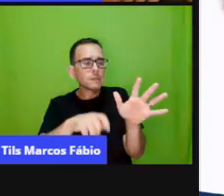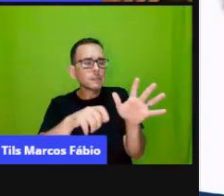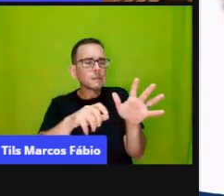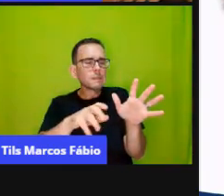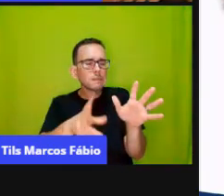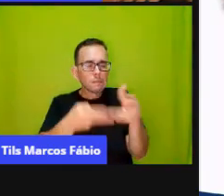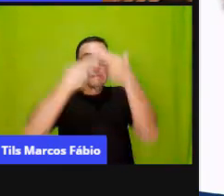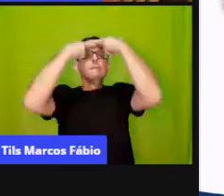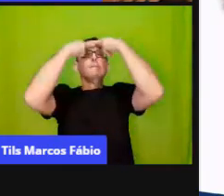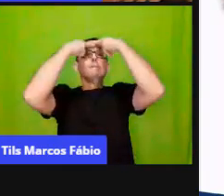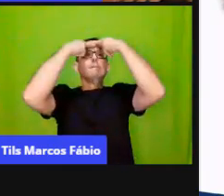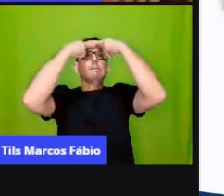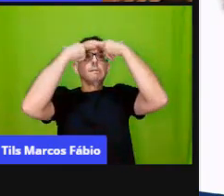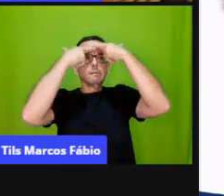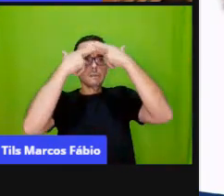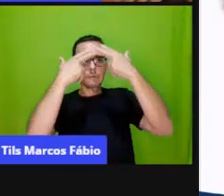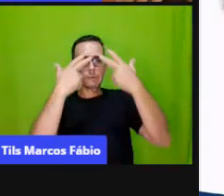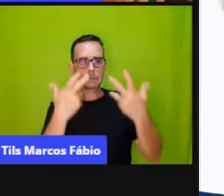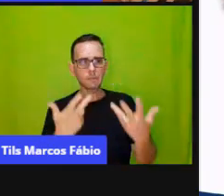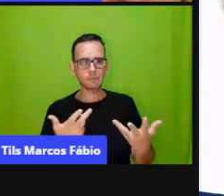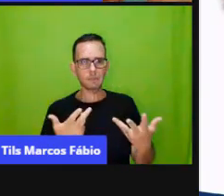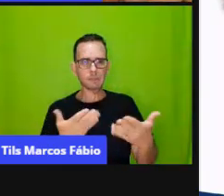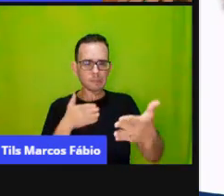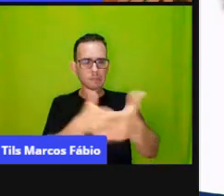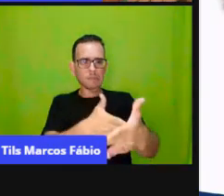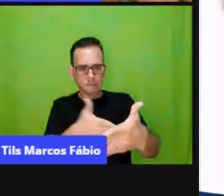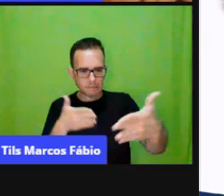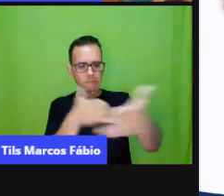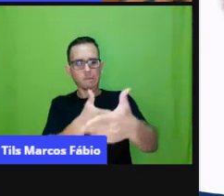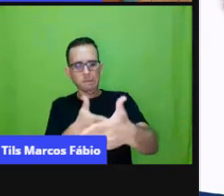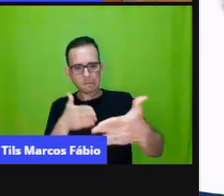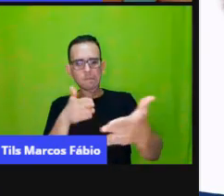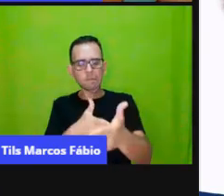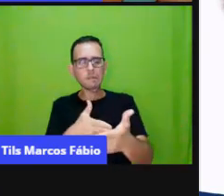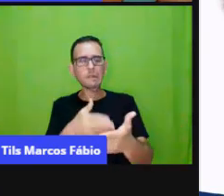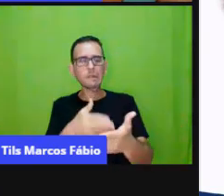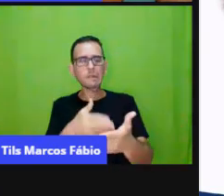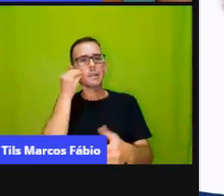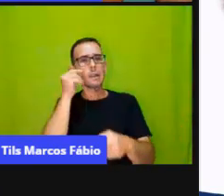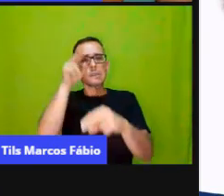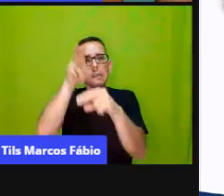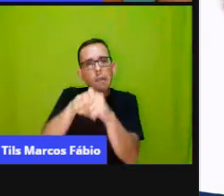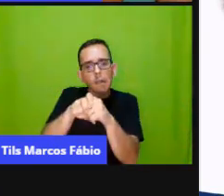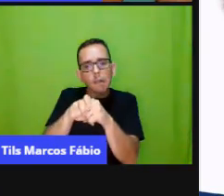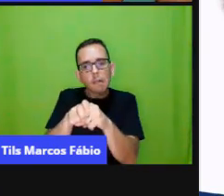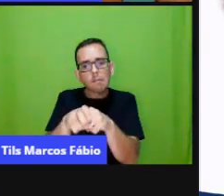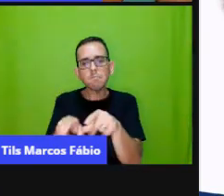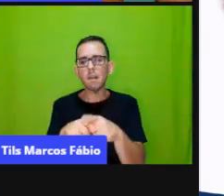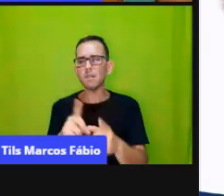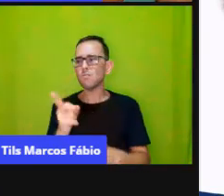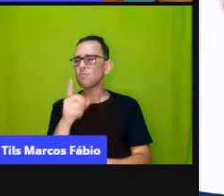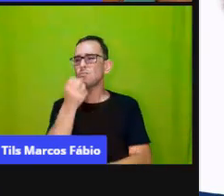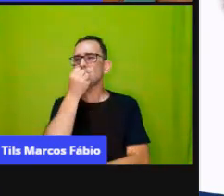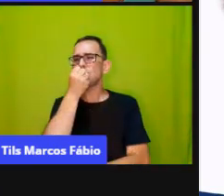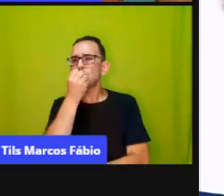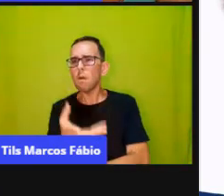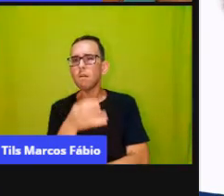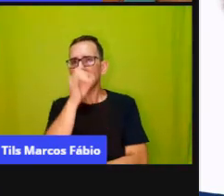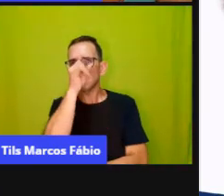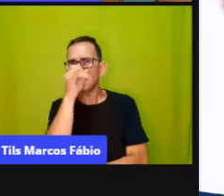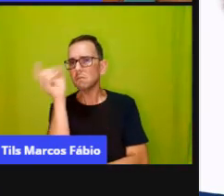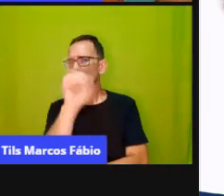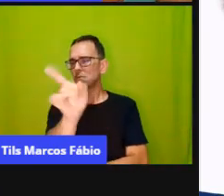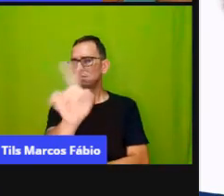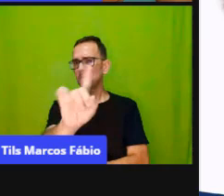ficar mordendo barras, né? E às vezes ficar tentando se sentar, que não é um comportamento natural do suíno. Próximo.